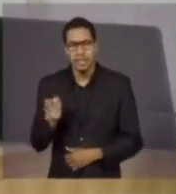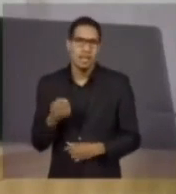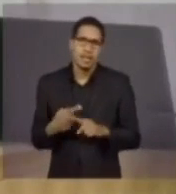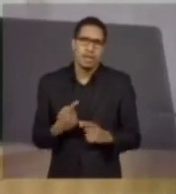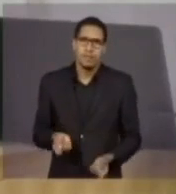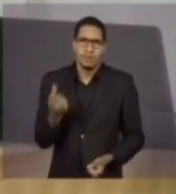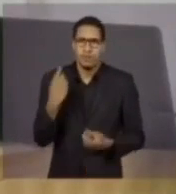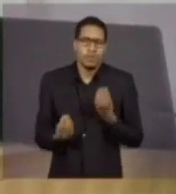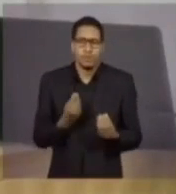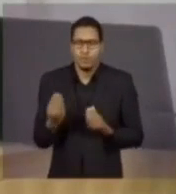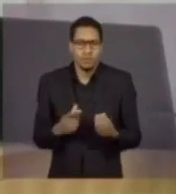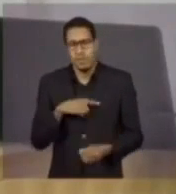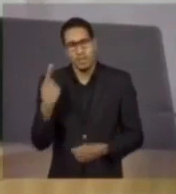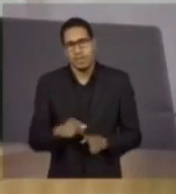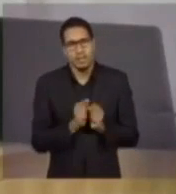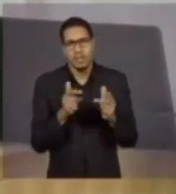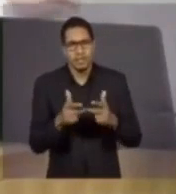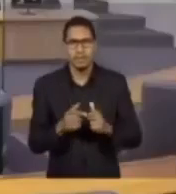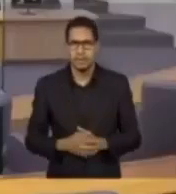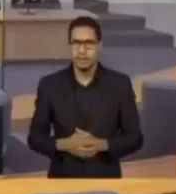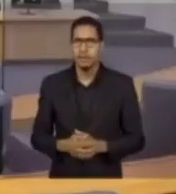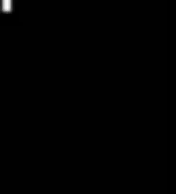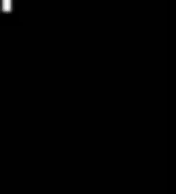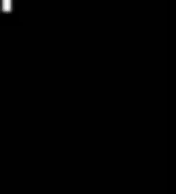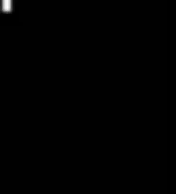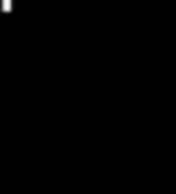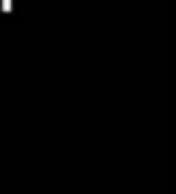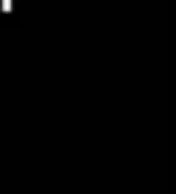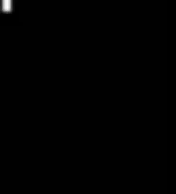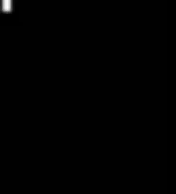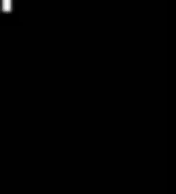desse projeto aqui na Câmara Municipal Obrigado Presidente só posso colocar um objeto